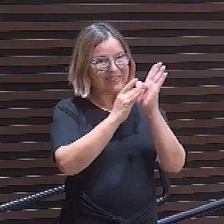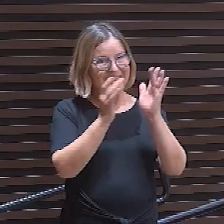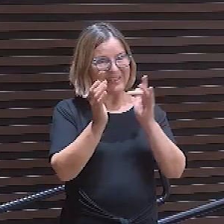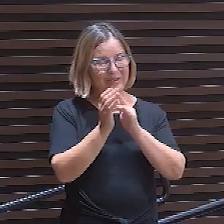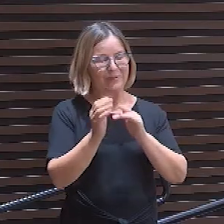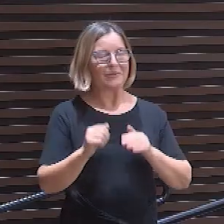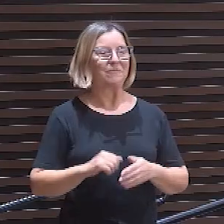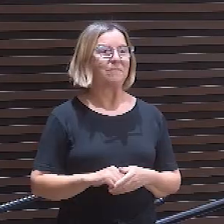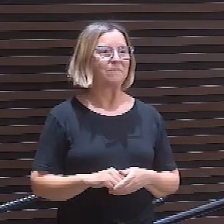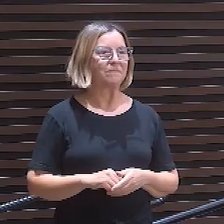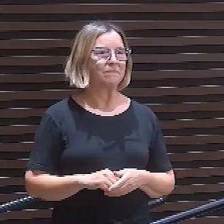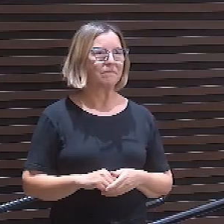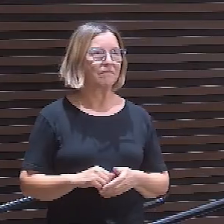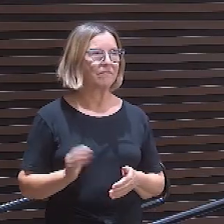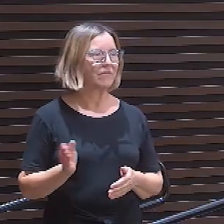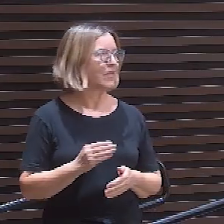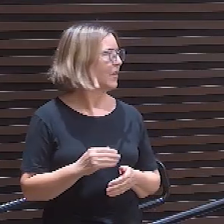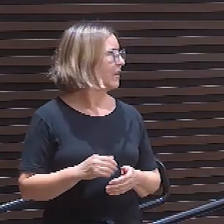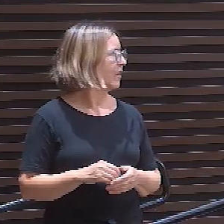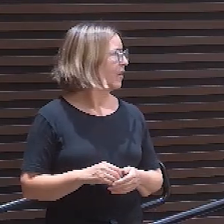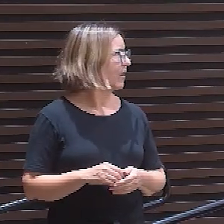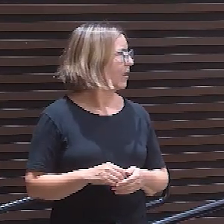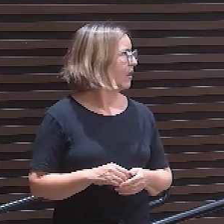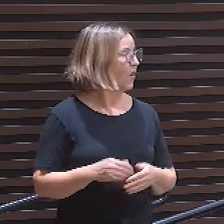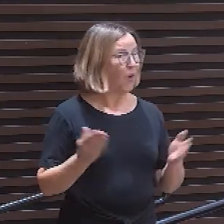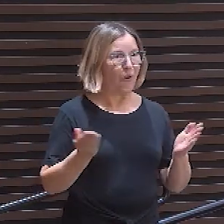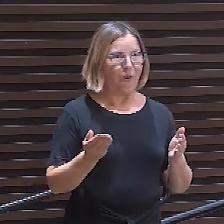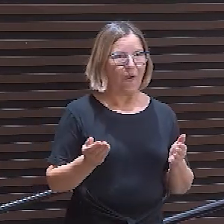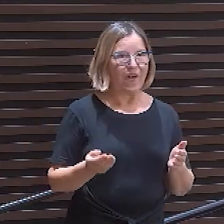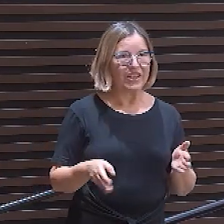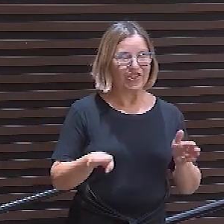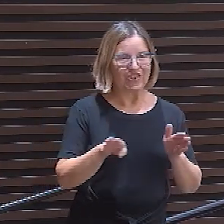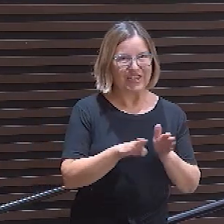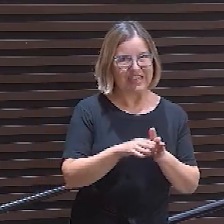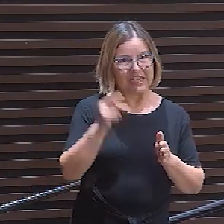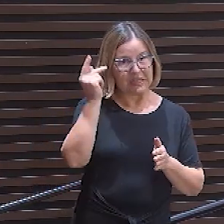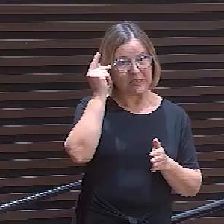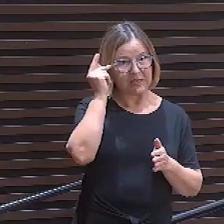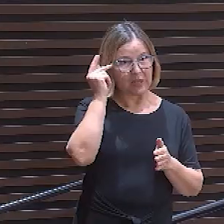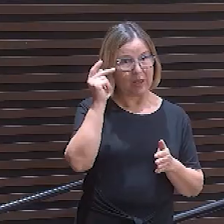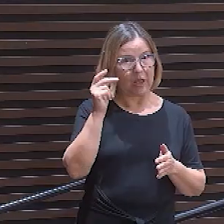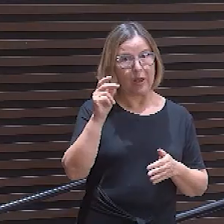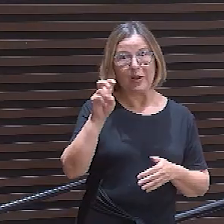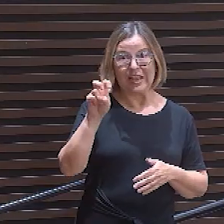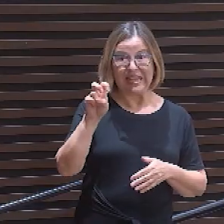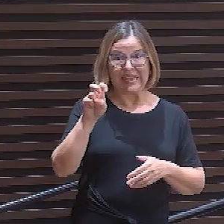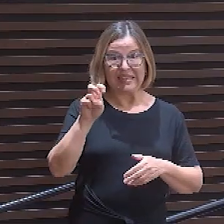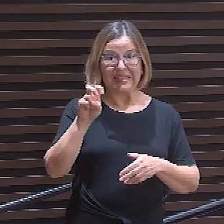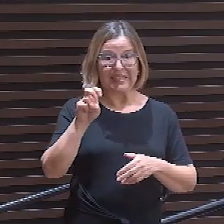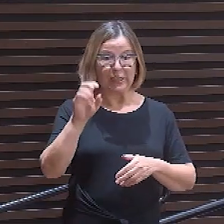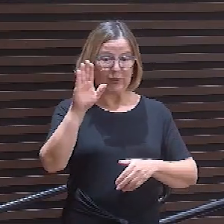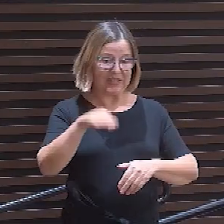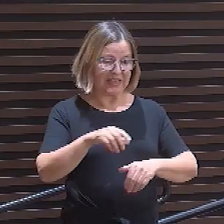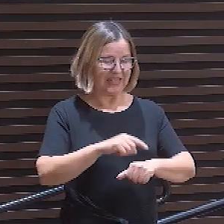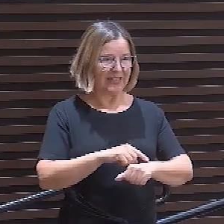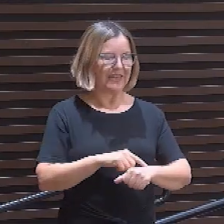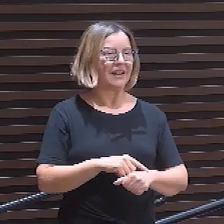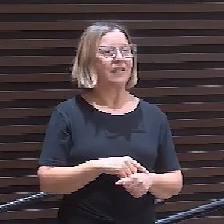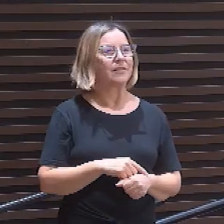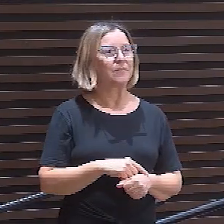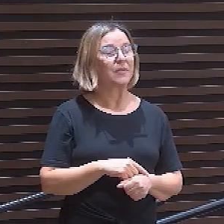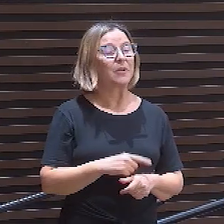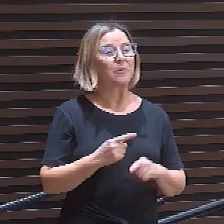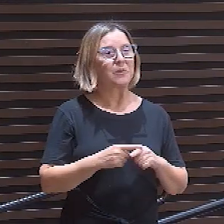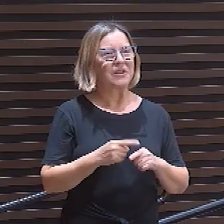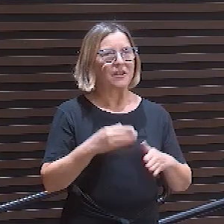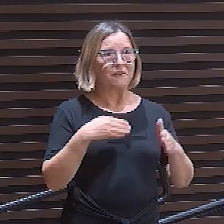Paulo, cheguei agora às 5 horas da tarde em casa e vim correndo, mas eu fui lá para o aniversário do meu neto